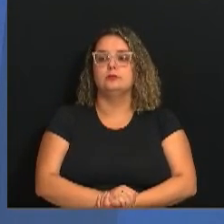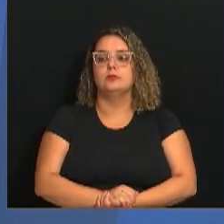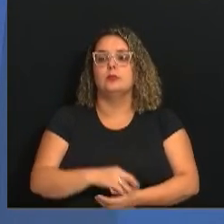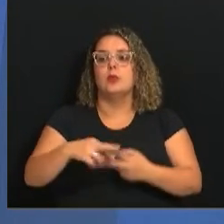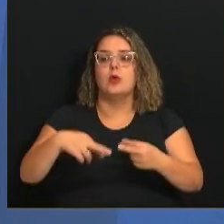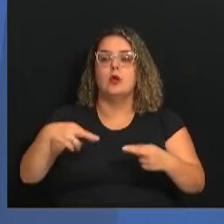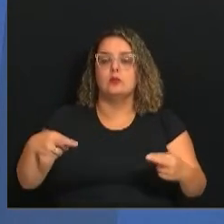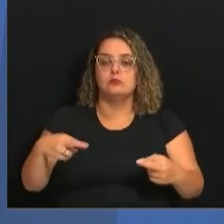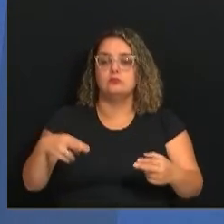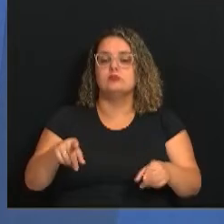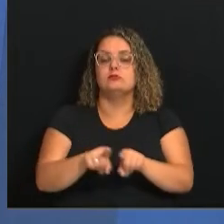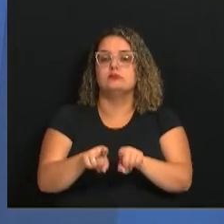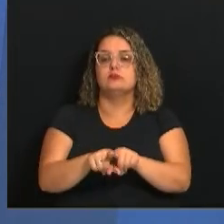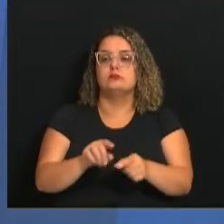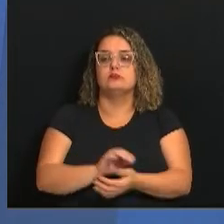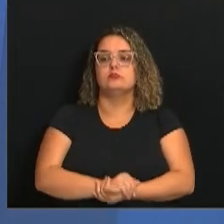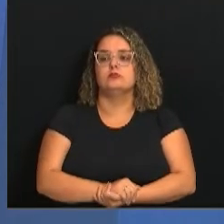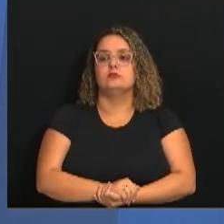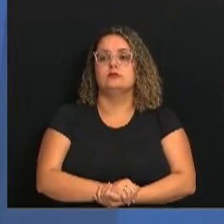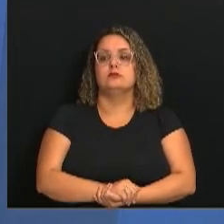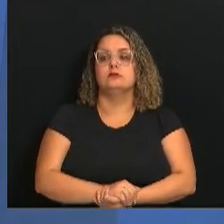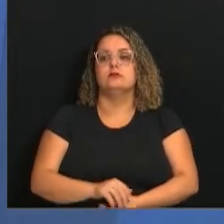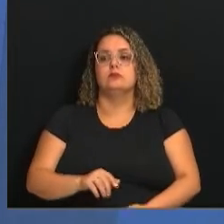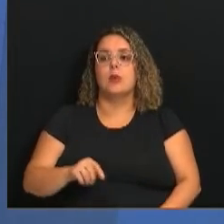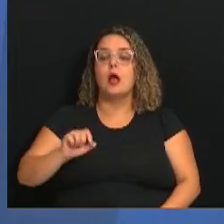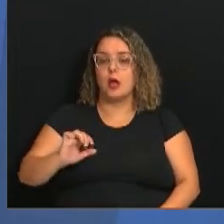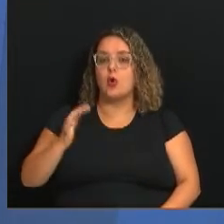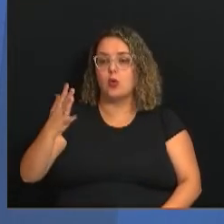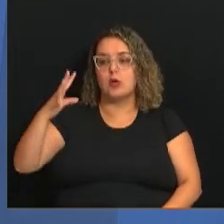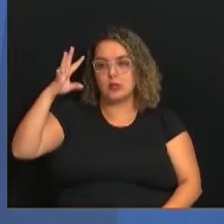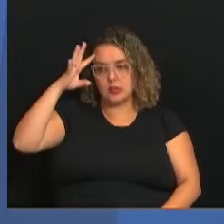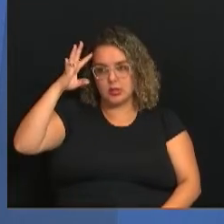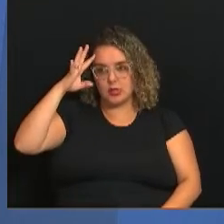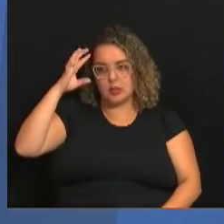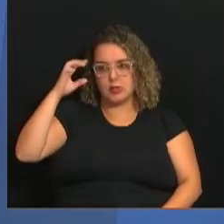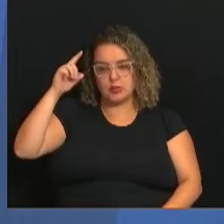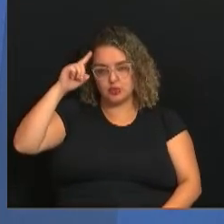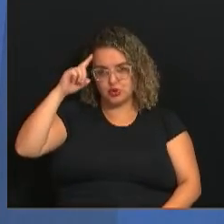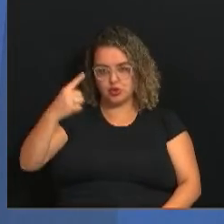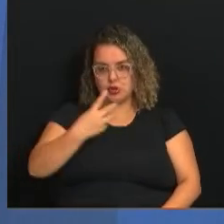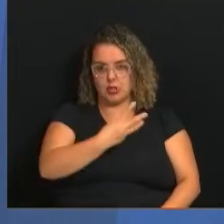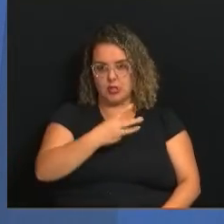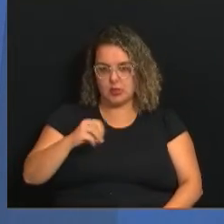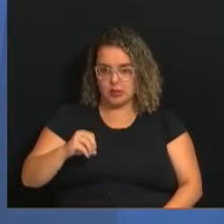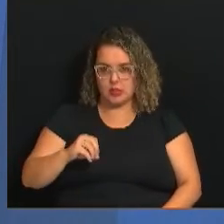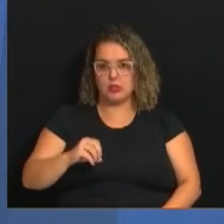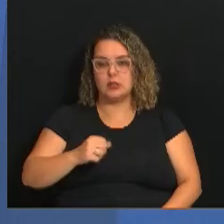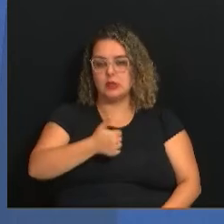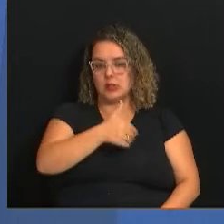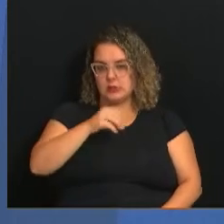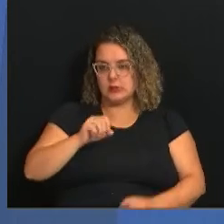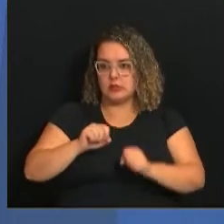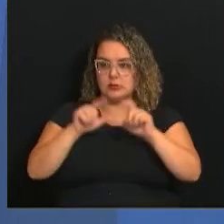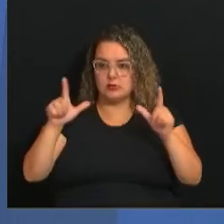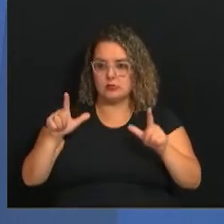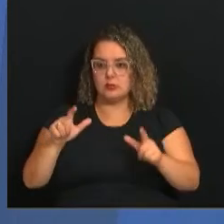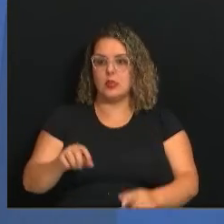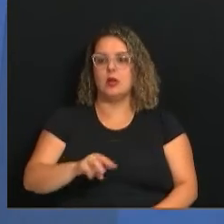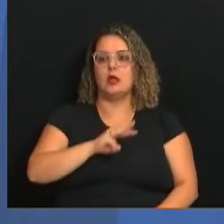até às 4h30 da tarde, lotes que podem ser visitados para as pessoas que vão participar no leilão